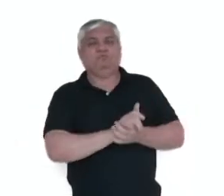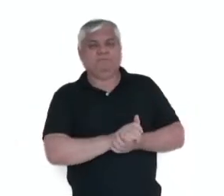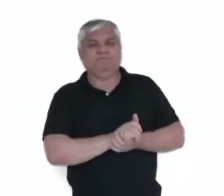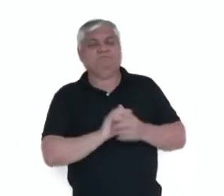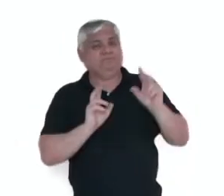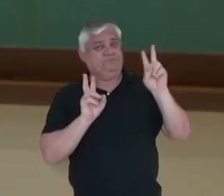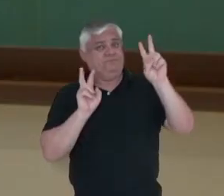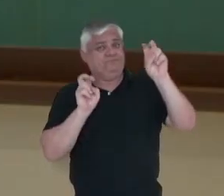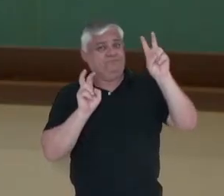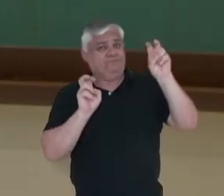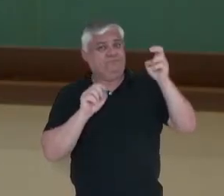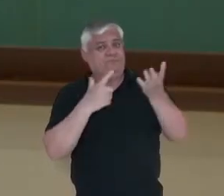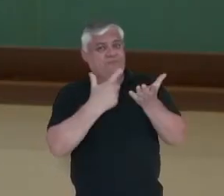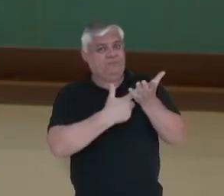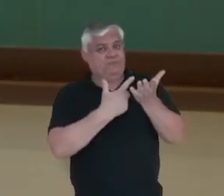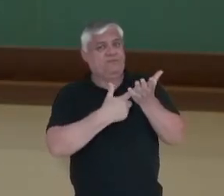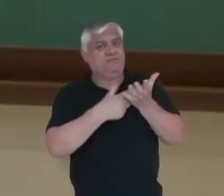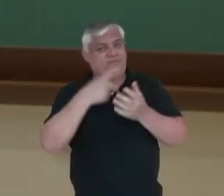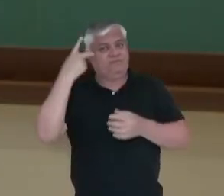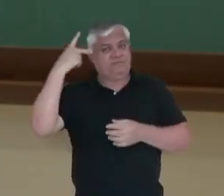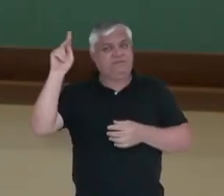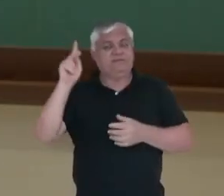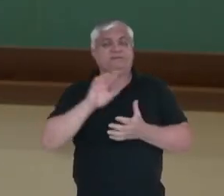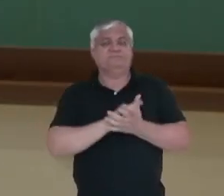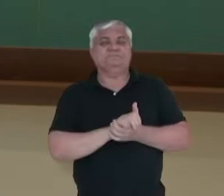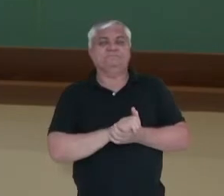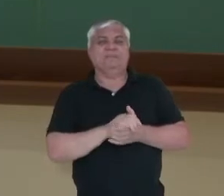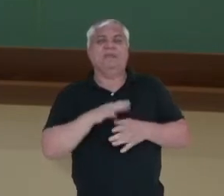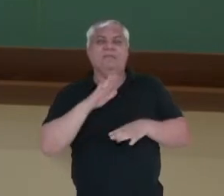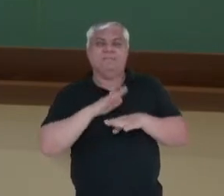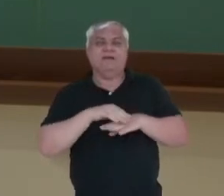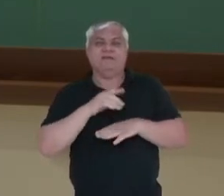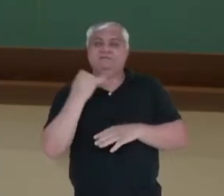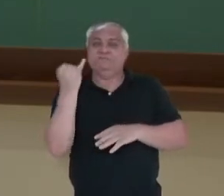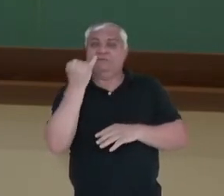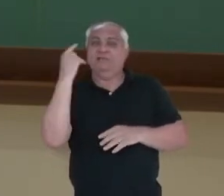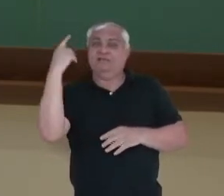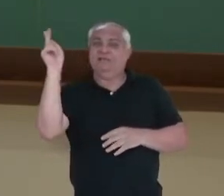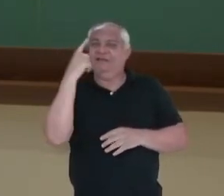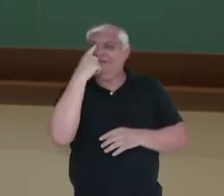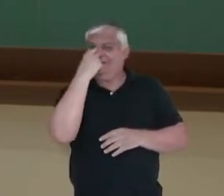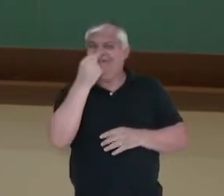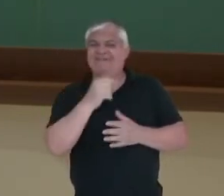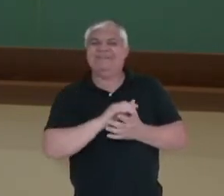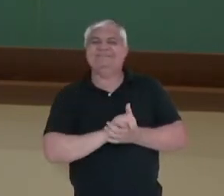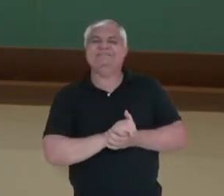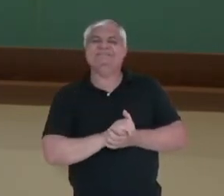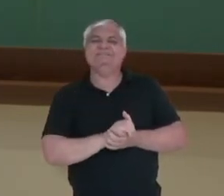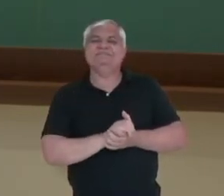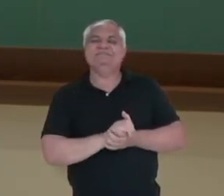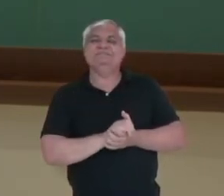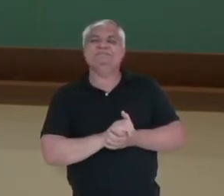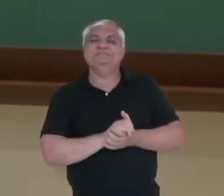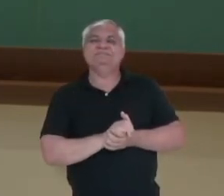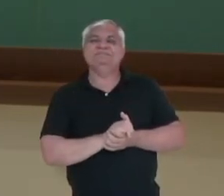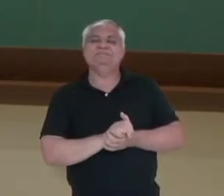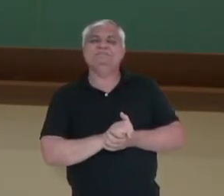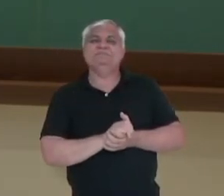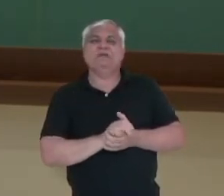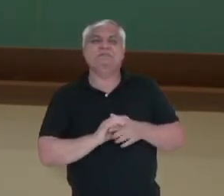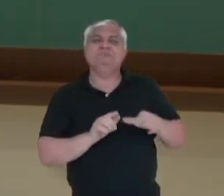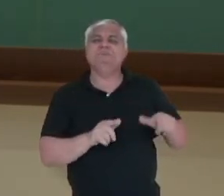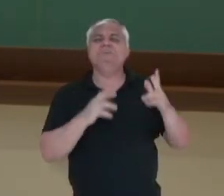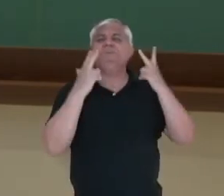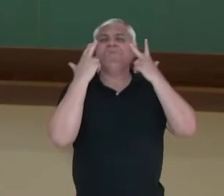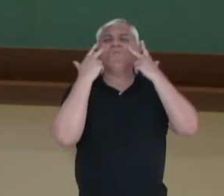frase do livro mais importante do John Locke. Né? Então ele está falando justamente, ó, nesse estado de natureza, as